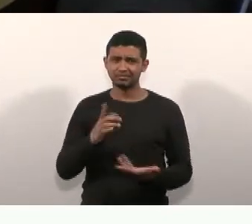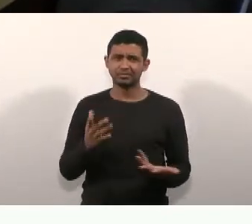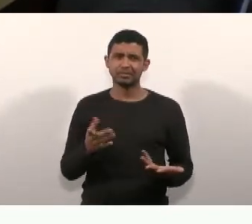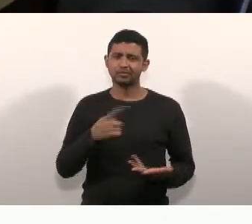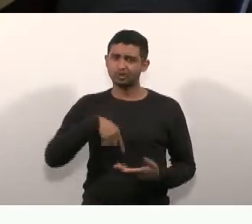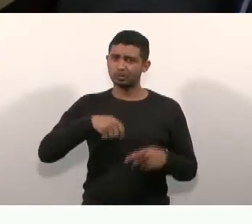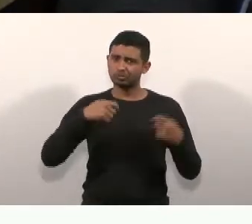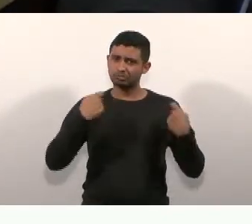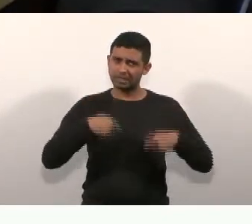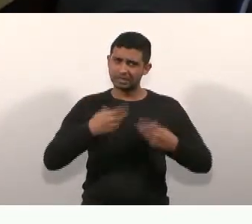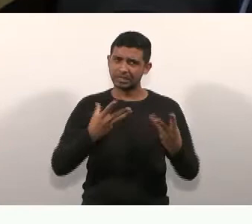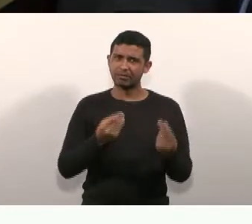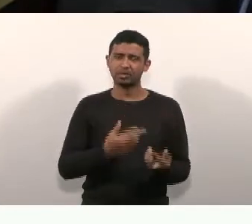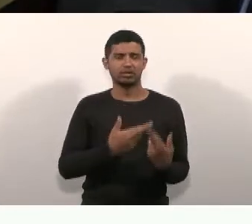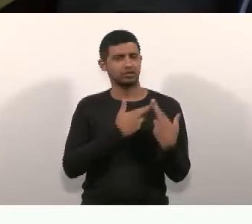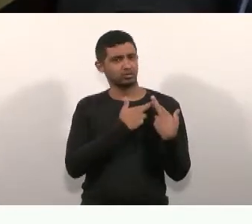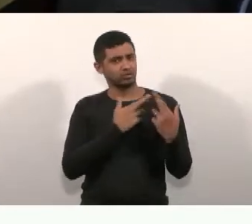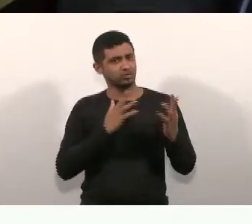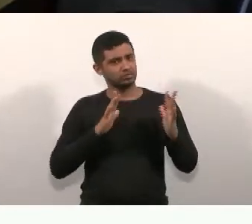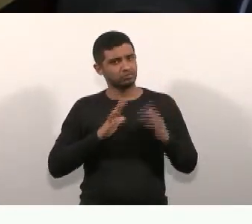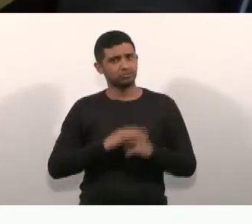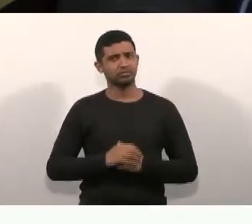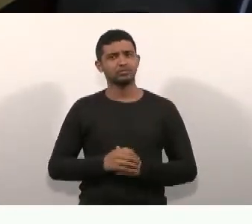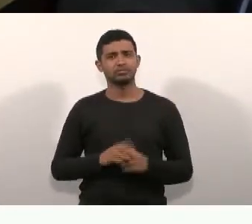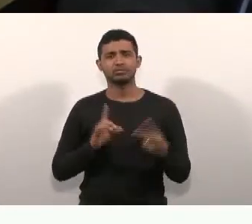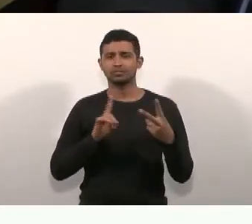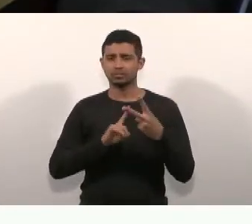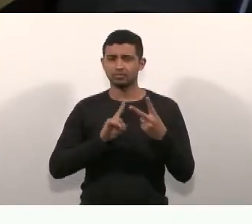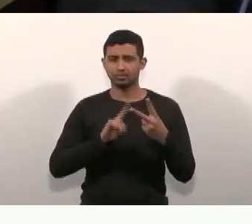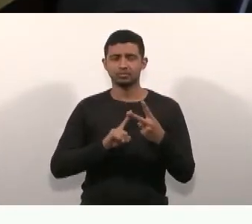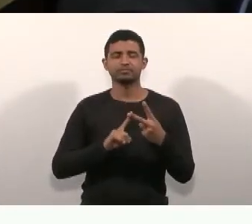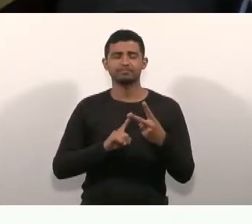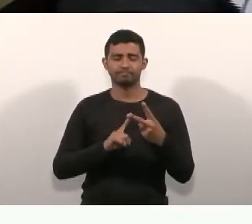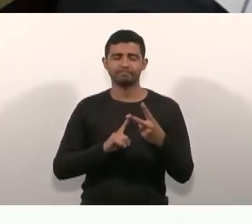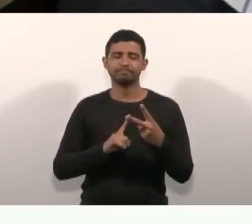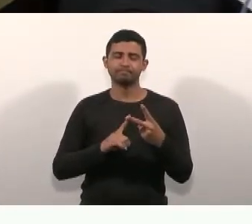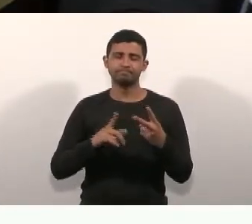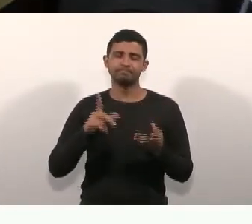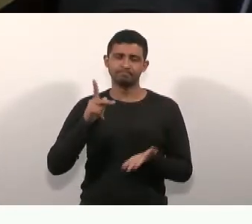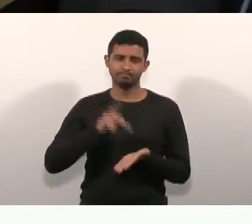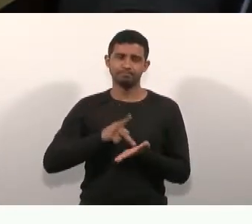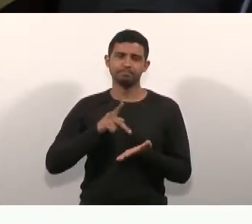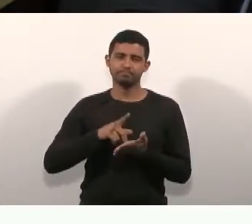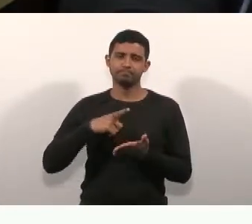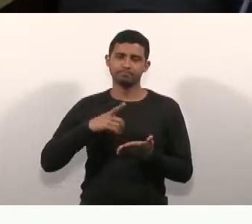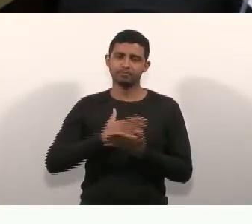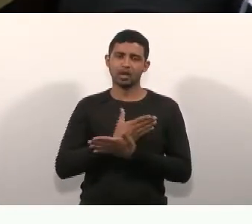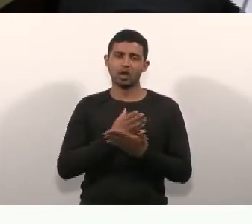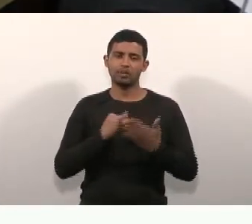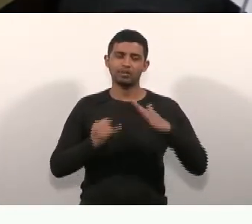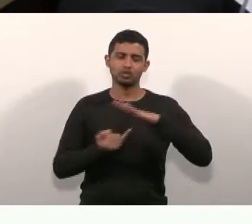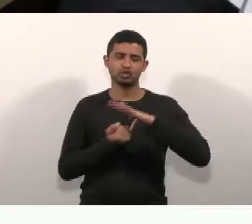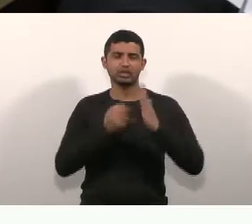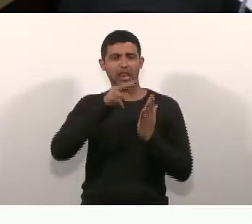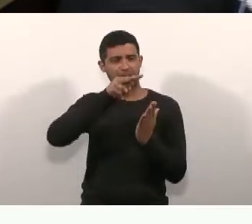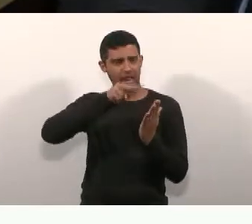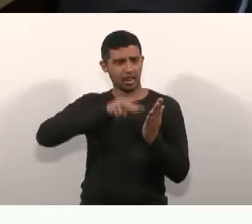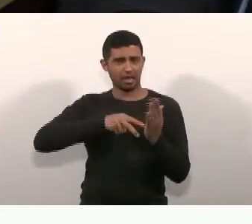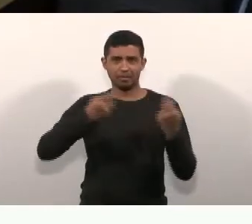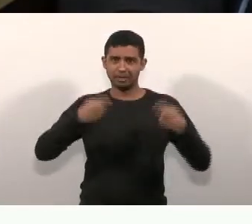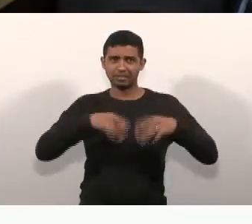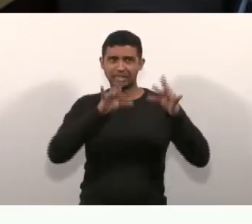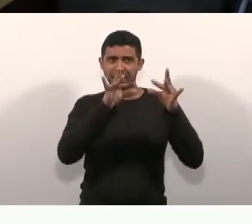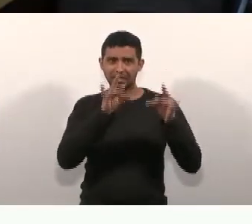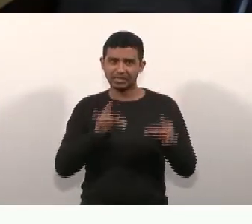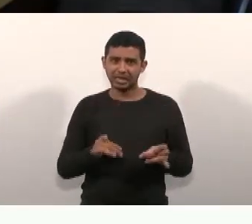ter muita responsabilidade com isso, não que não precise. Segundo, que realmente tem instituições aí que foram lidas e você vai ter que detalhar